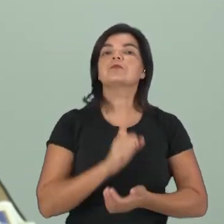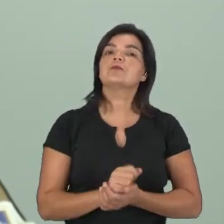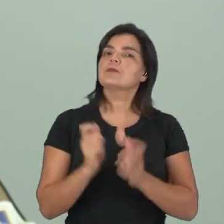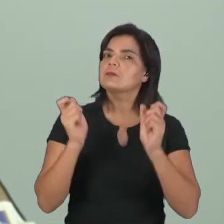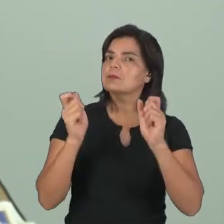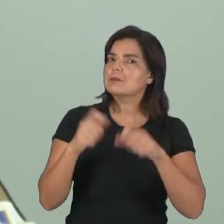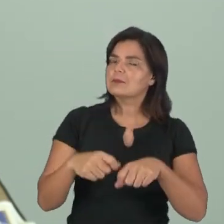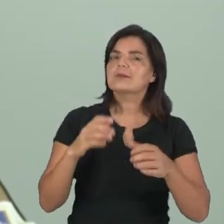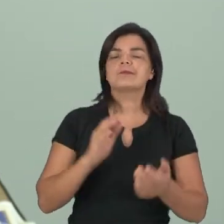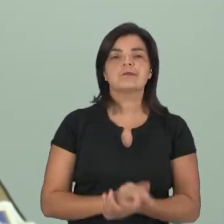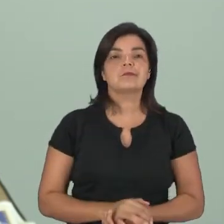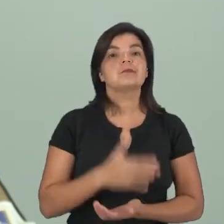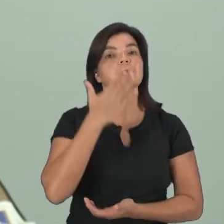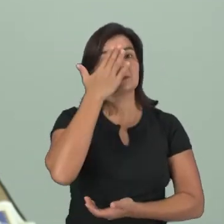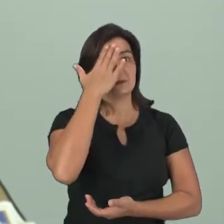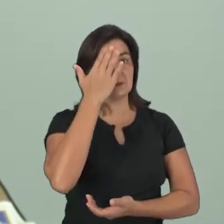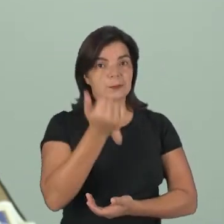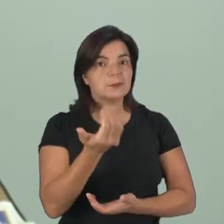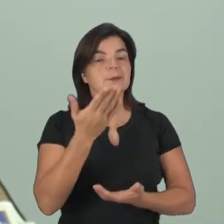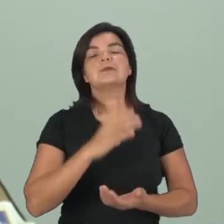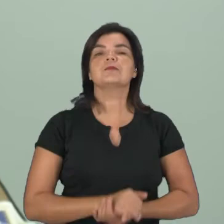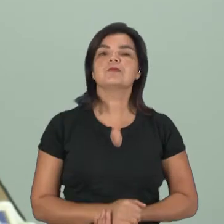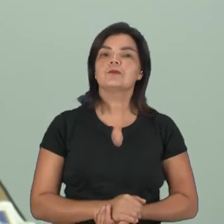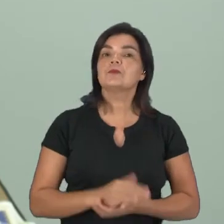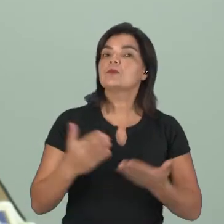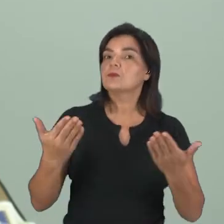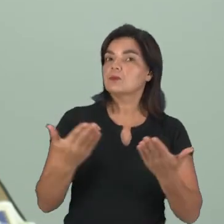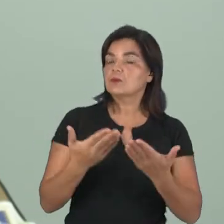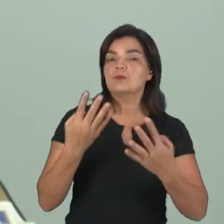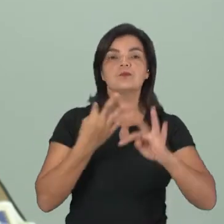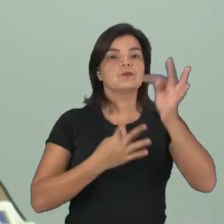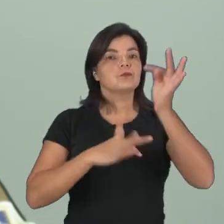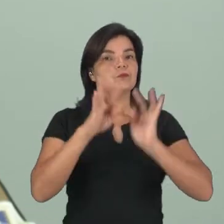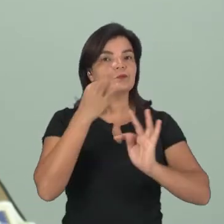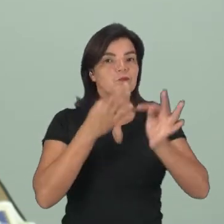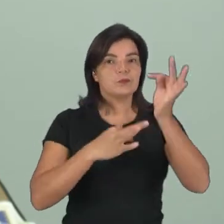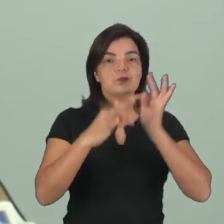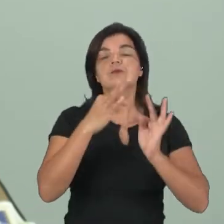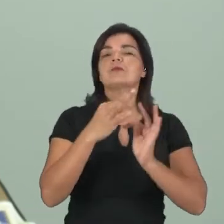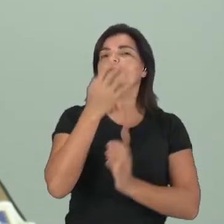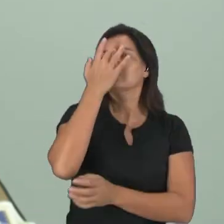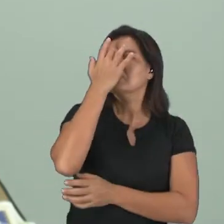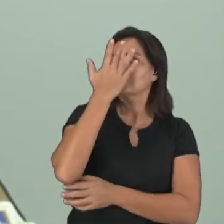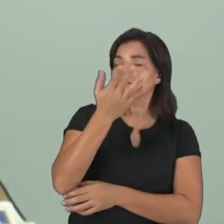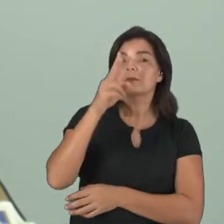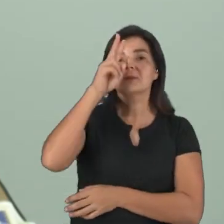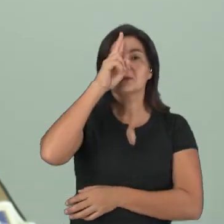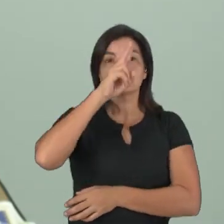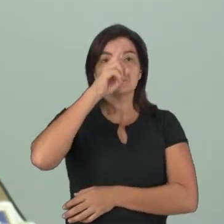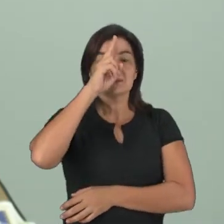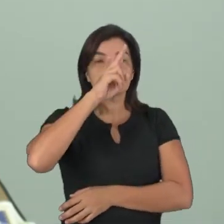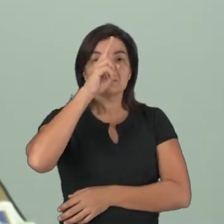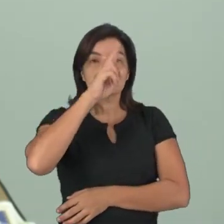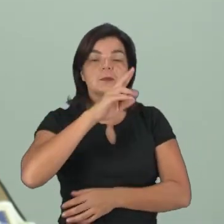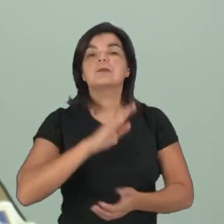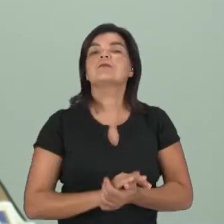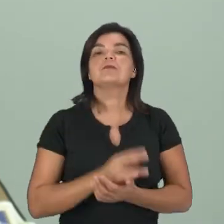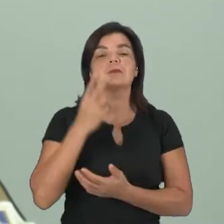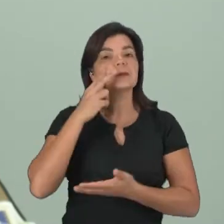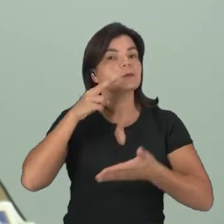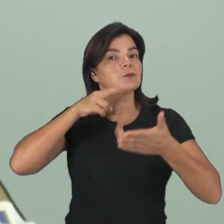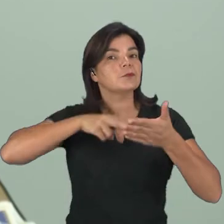que a gente pudesse ficar sabendo e hoje com a tecnologia muito mais fácil a gente lembrar a gente